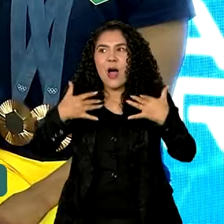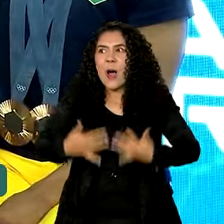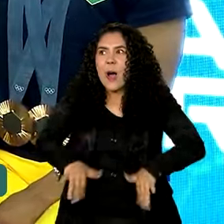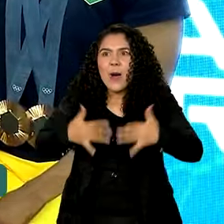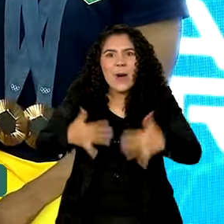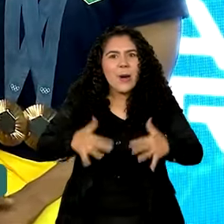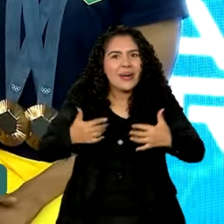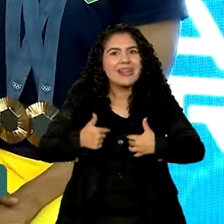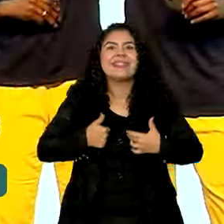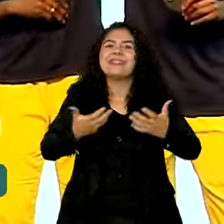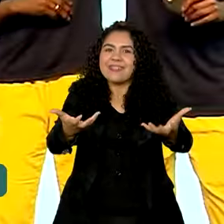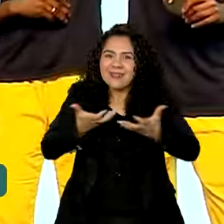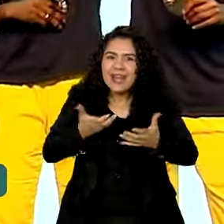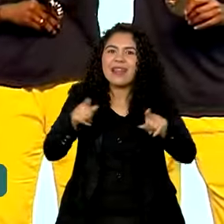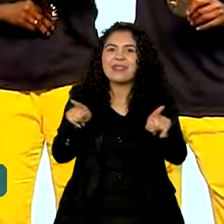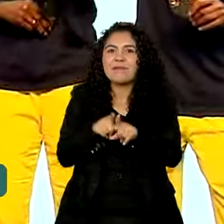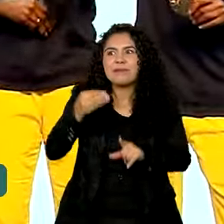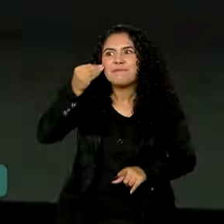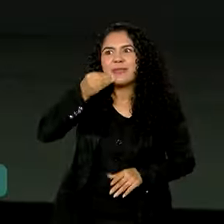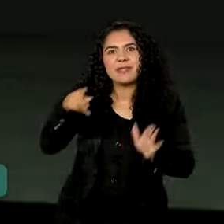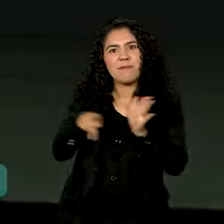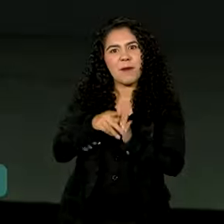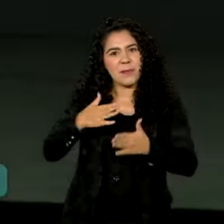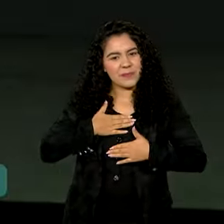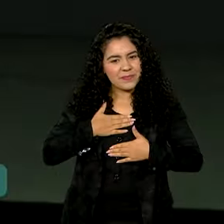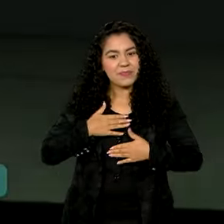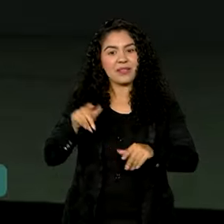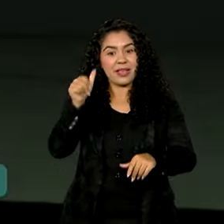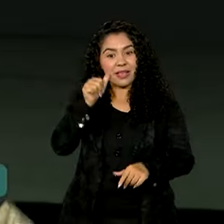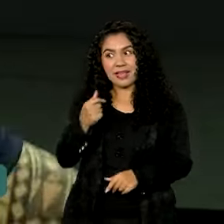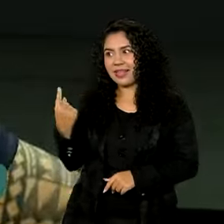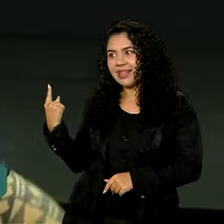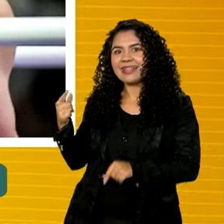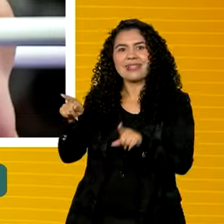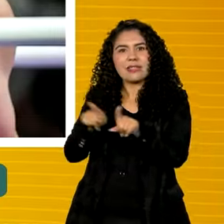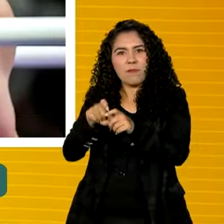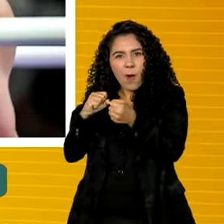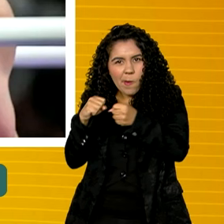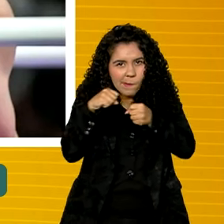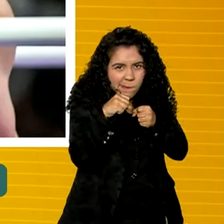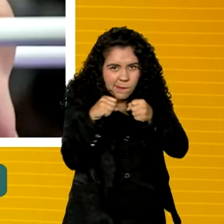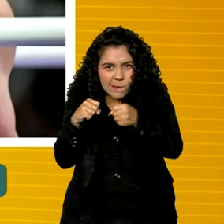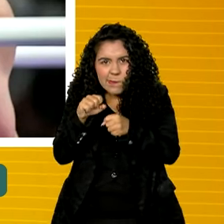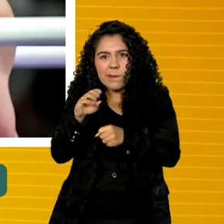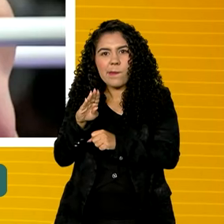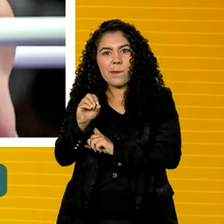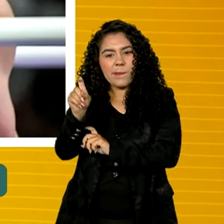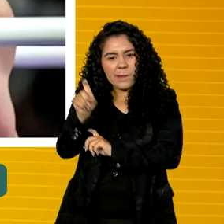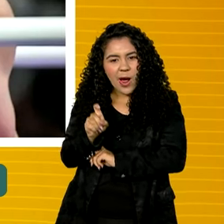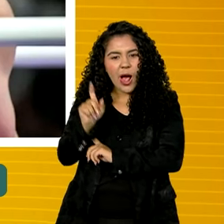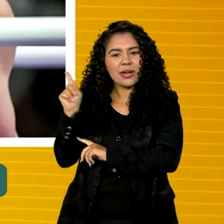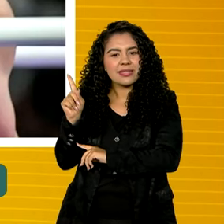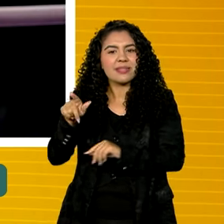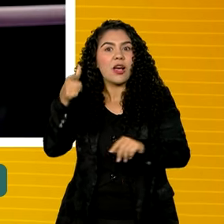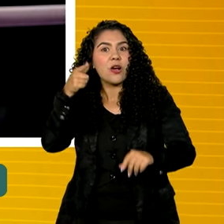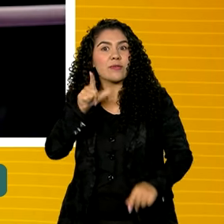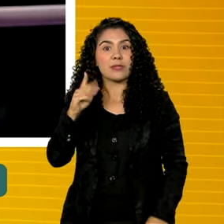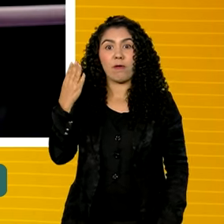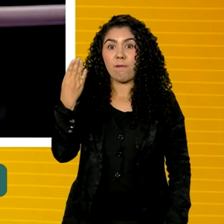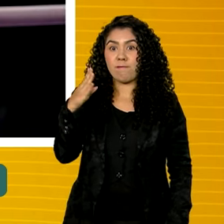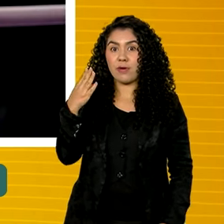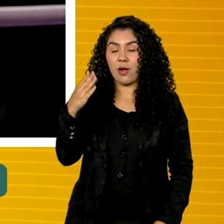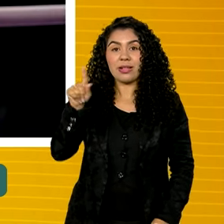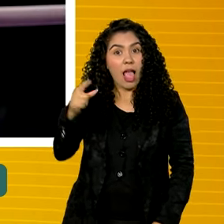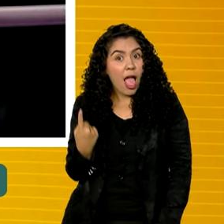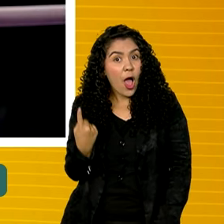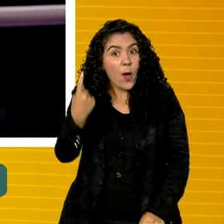quero escrever a minha história também. Beatriz no judô e Beatriz no boxe. Bia Ferreira conquistou uma medalha de bronze e é a